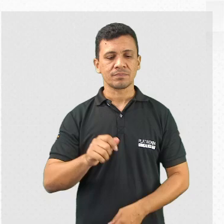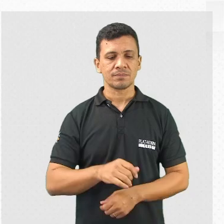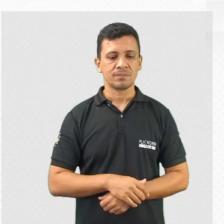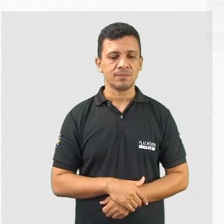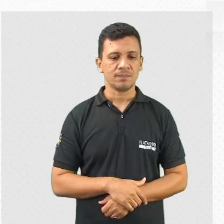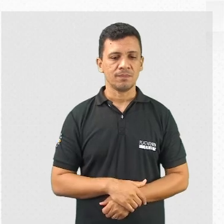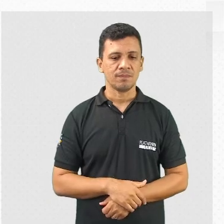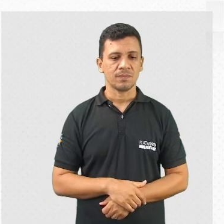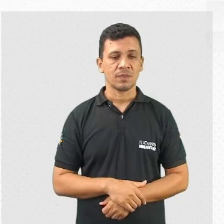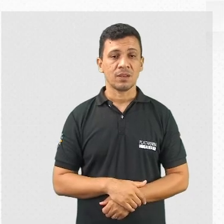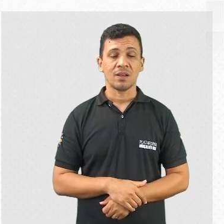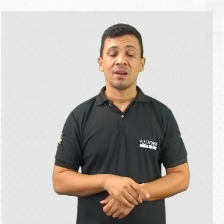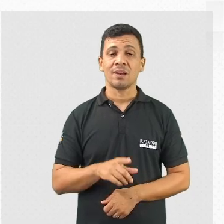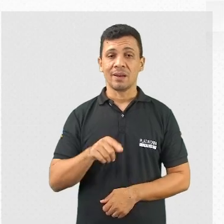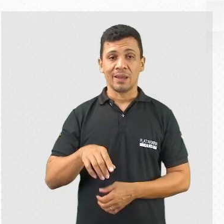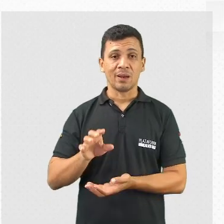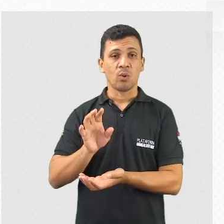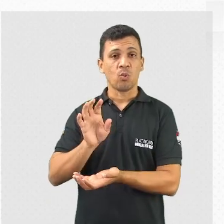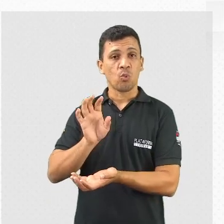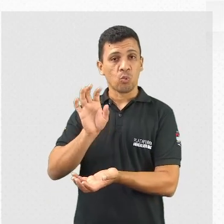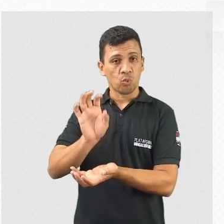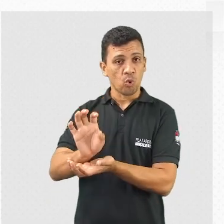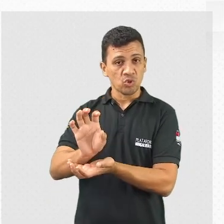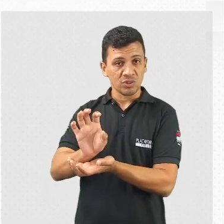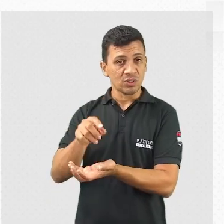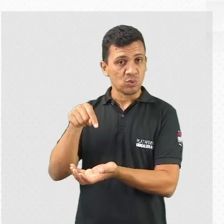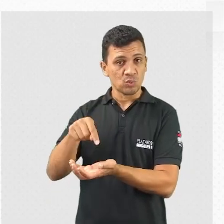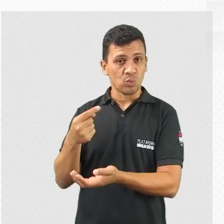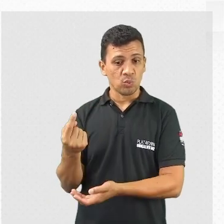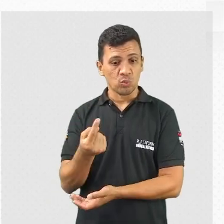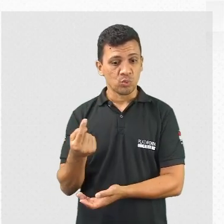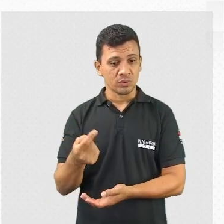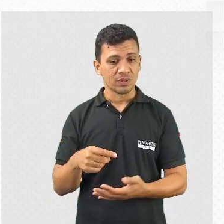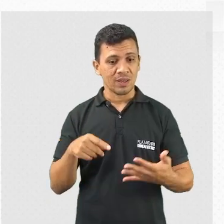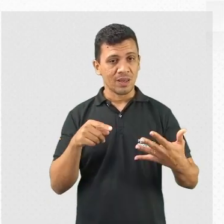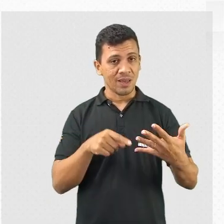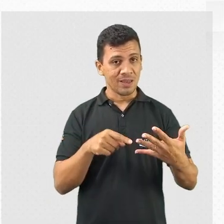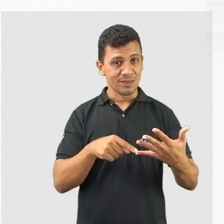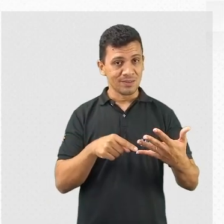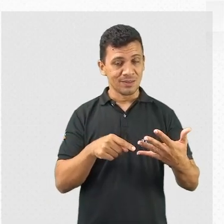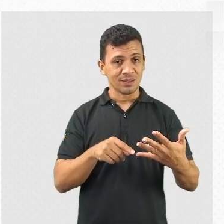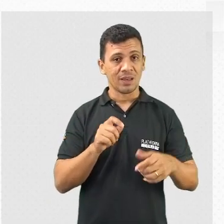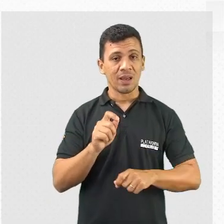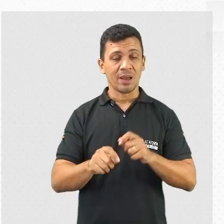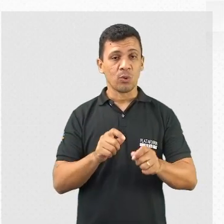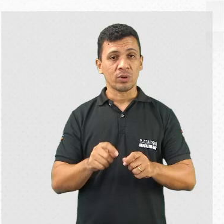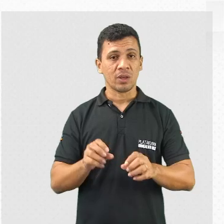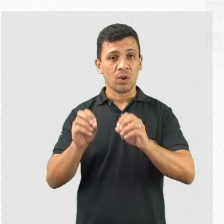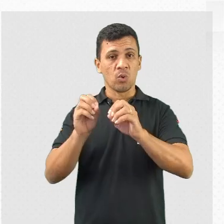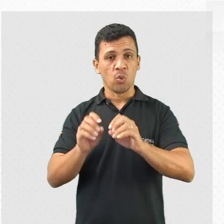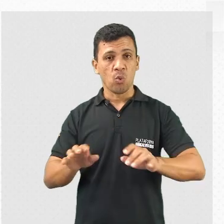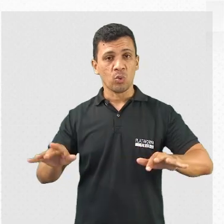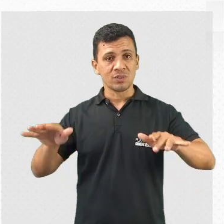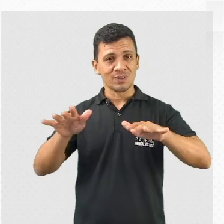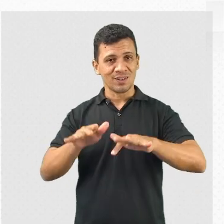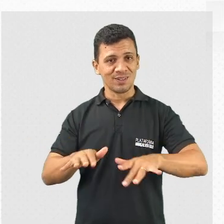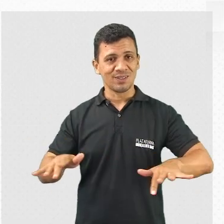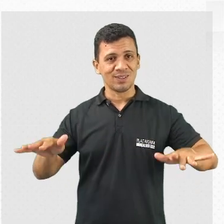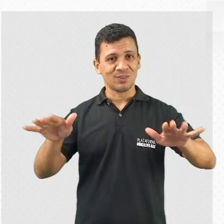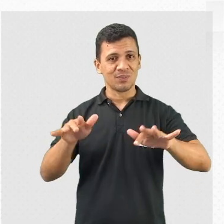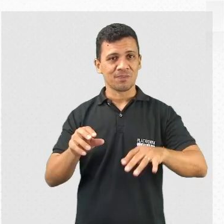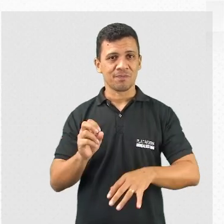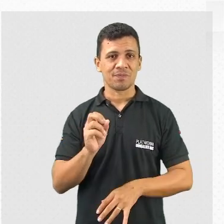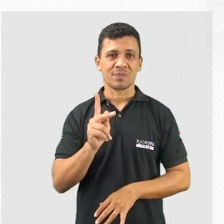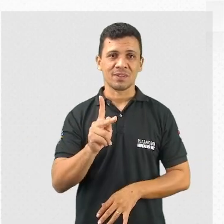Pangeia era o continente, tá? E a Pantalassa, melhor dizendo, era o oceano, tá, galerinha?